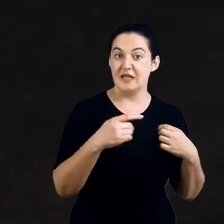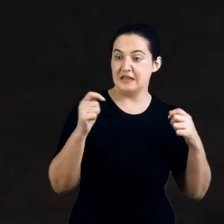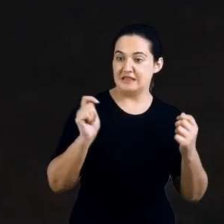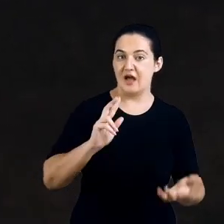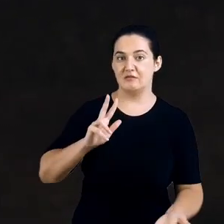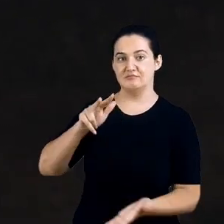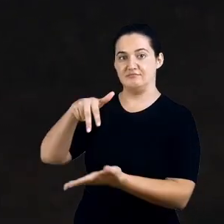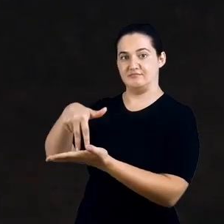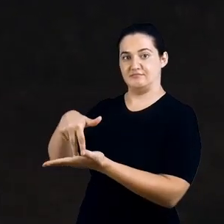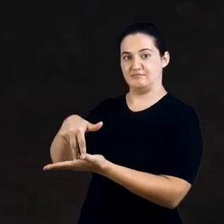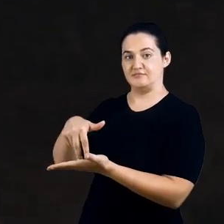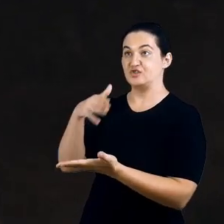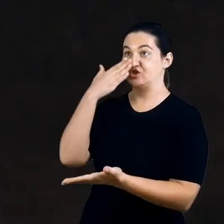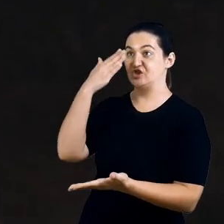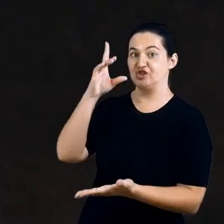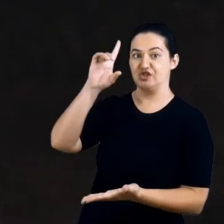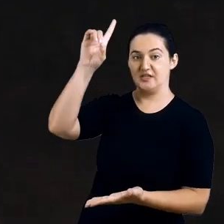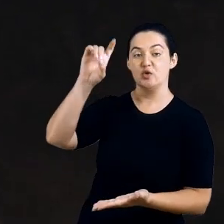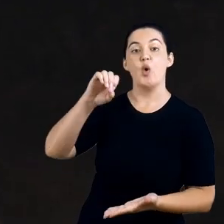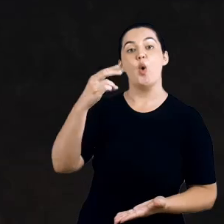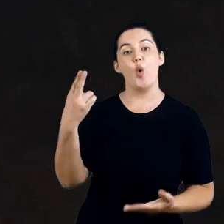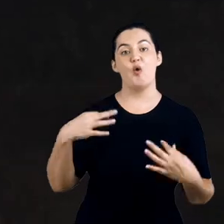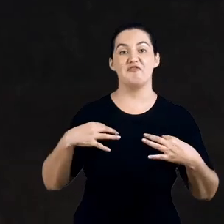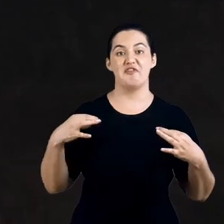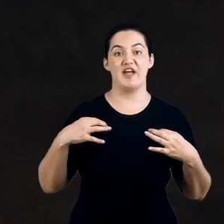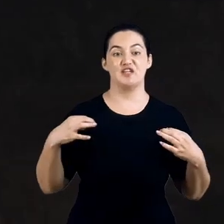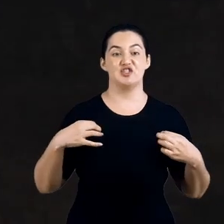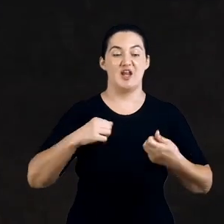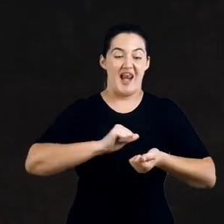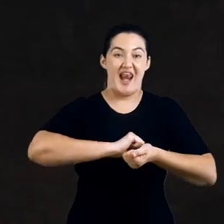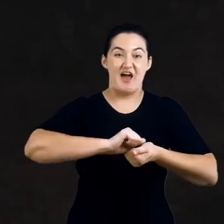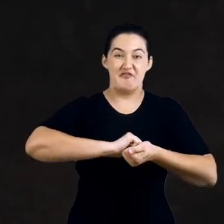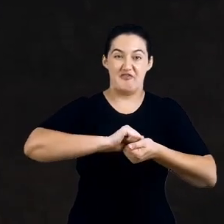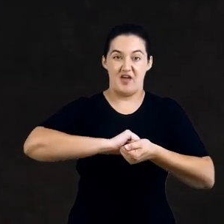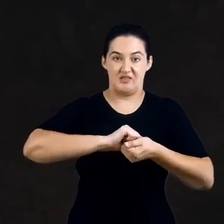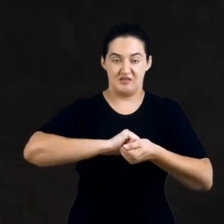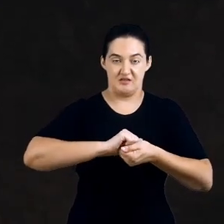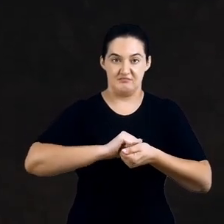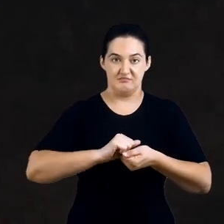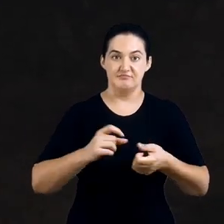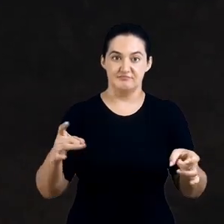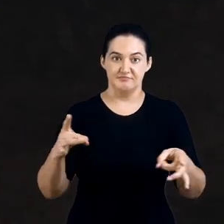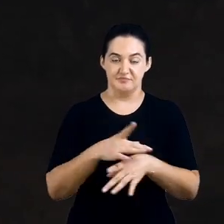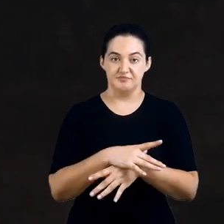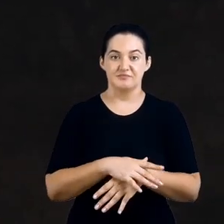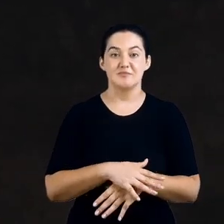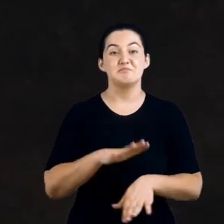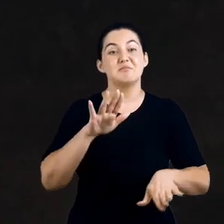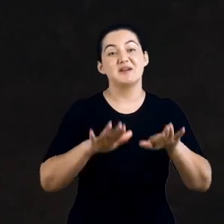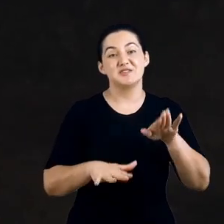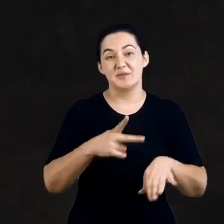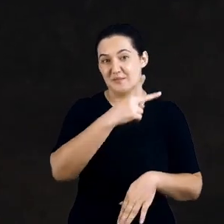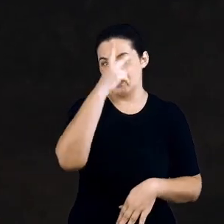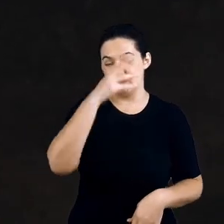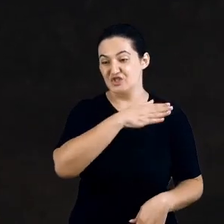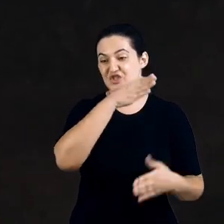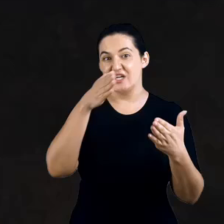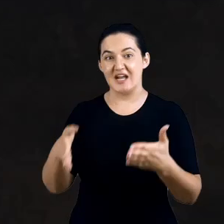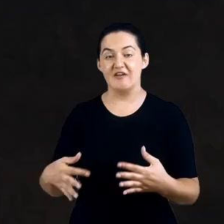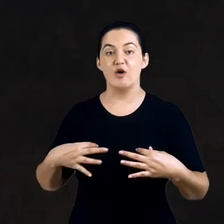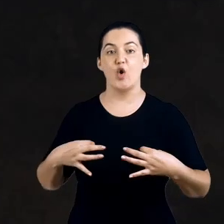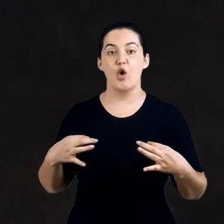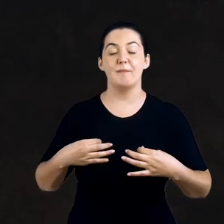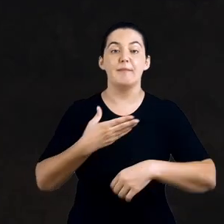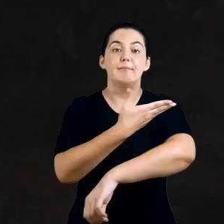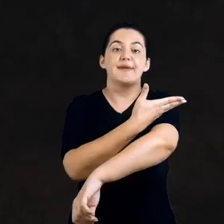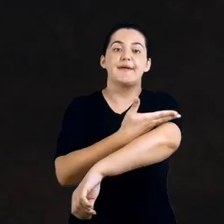para poder se apresentar diante do Senhor, ou uma veste completamente lavada. Normalmente as pessoas chegavam até ali com